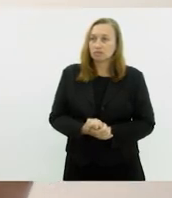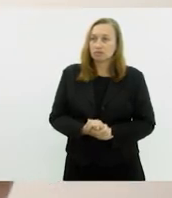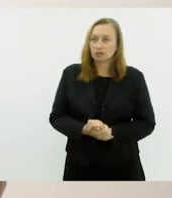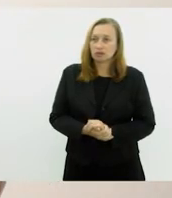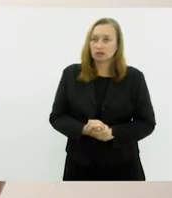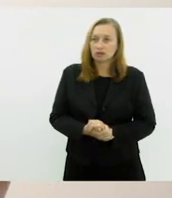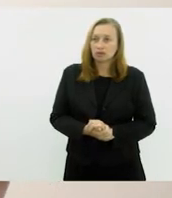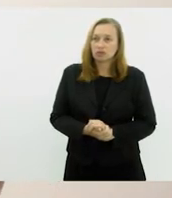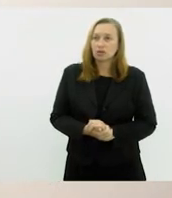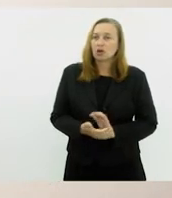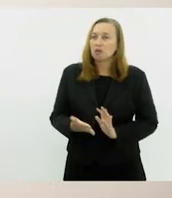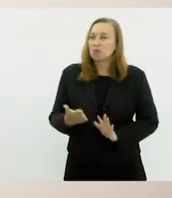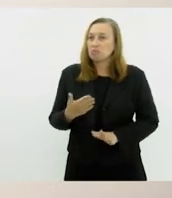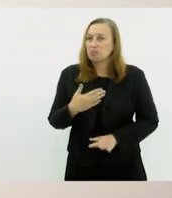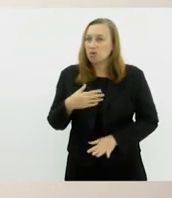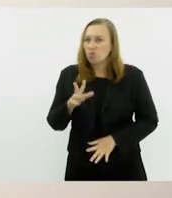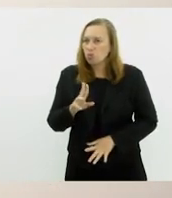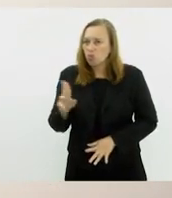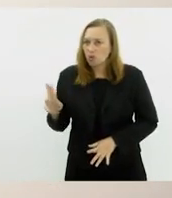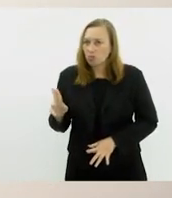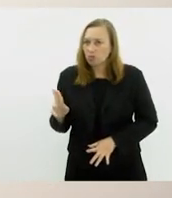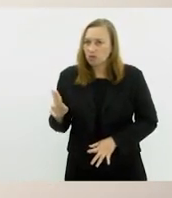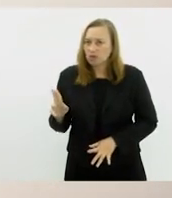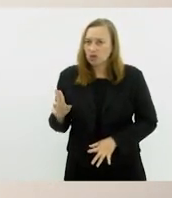este aqui não é o meu